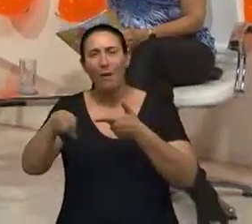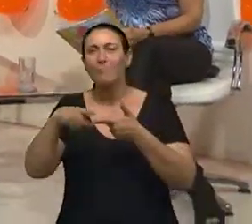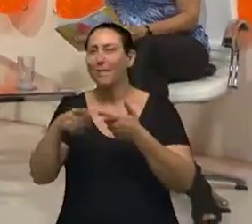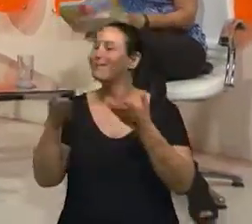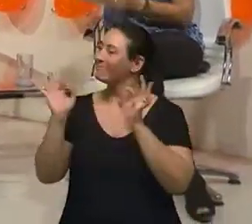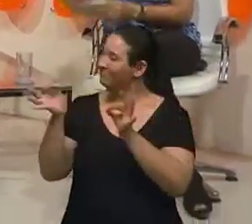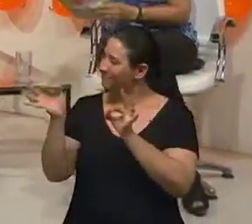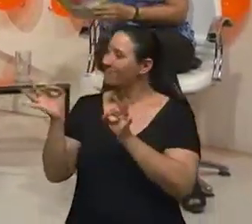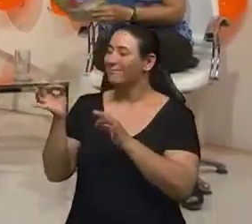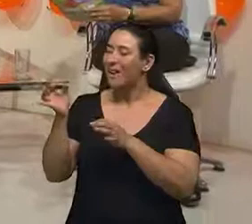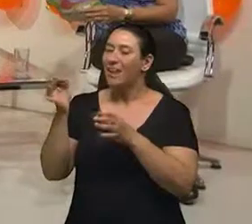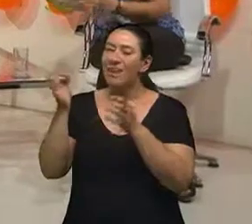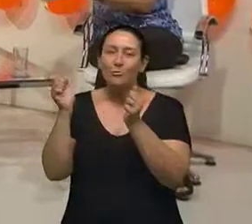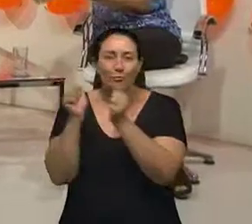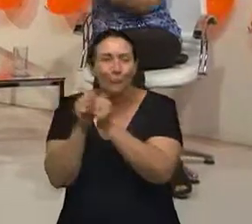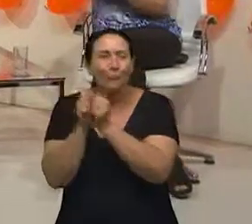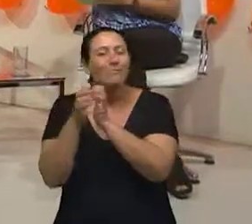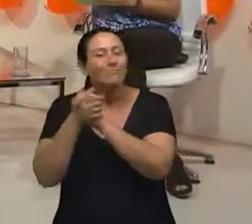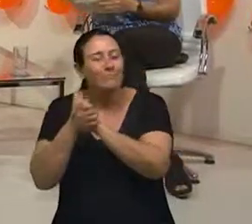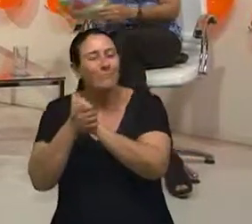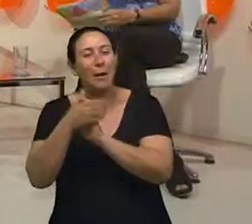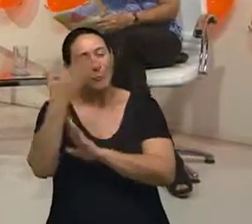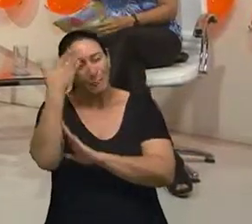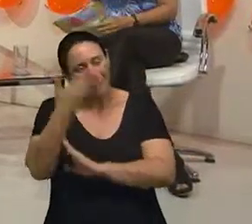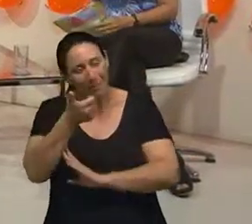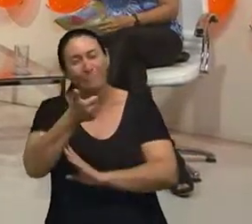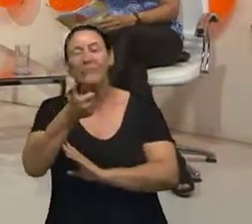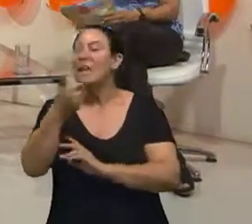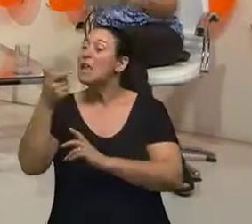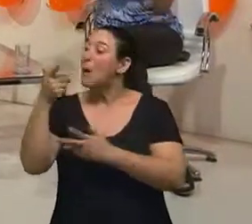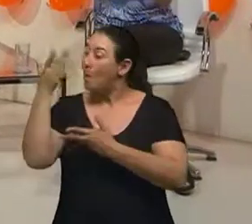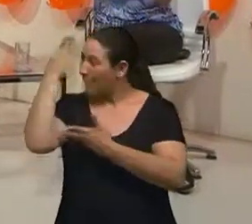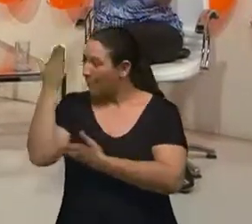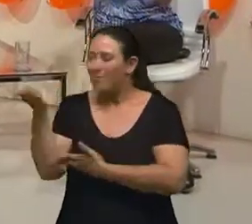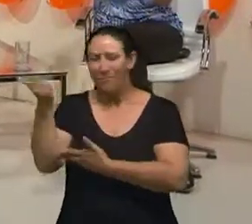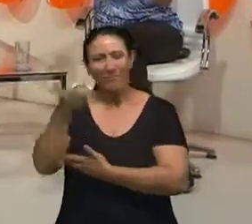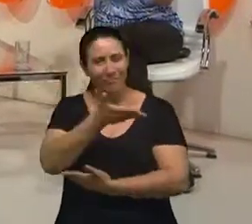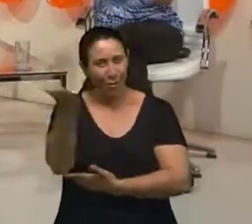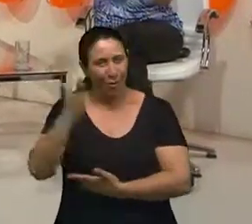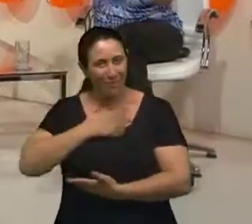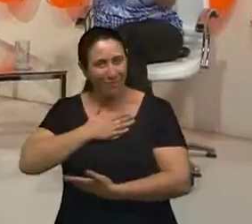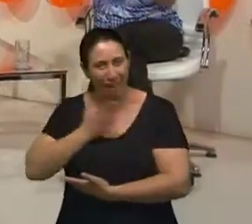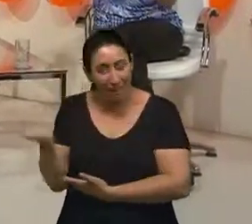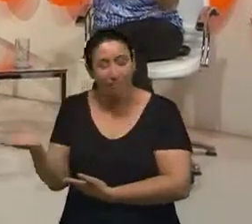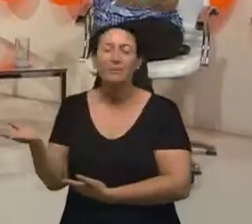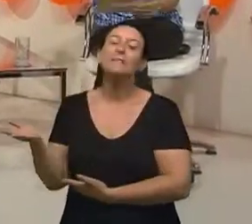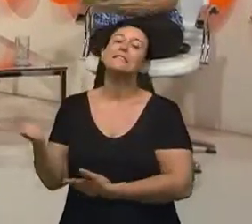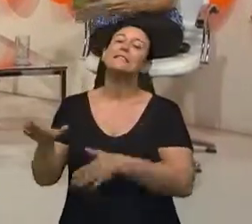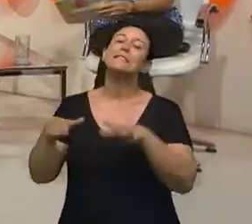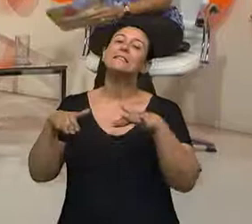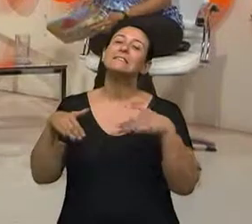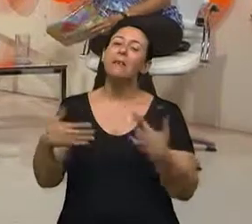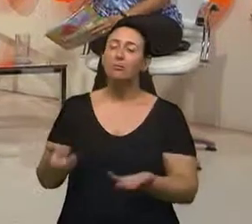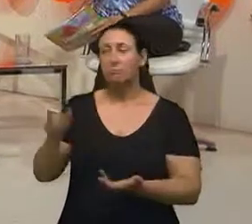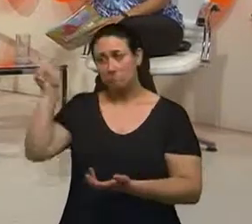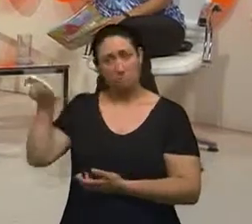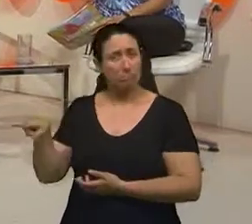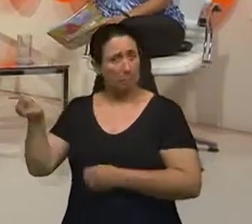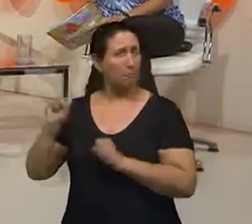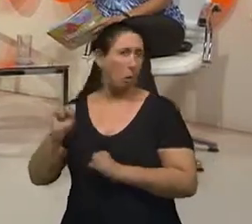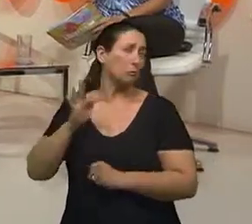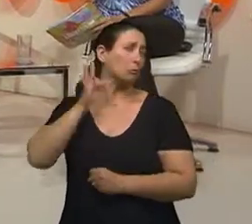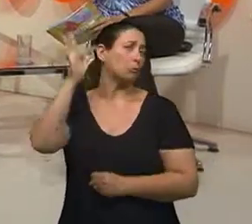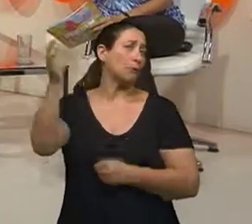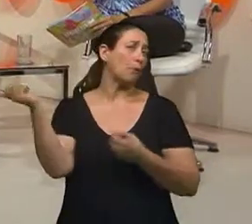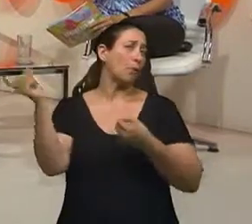essa a intenção. E é lhe agradecendo essa parceria aqui de mãos dadas. Gostaram do doutor, né? Pois o doutor Tarragô pode voltar